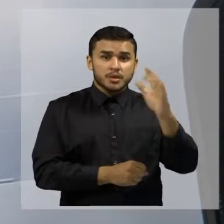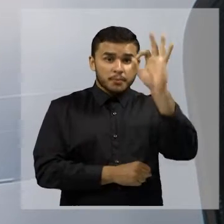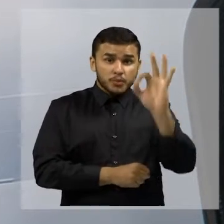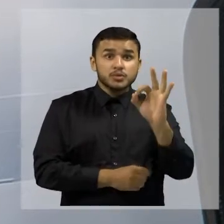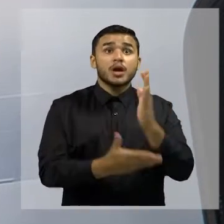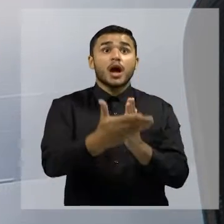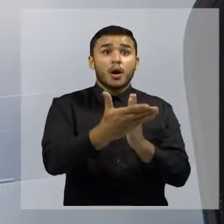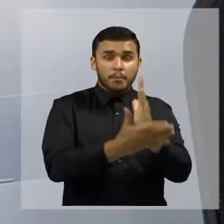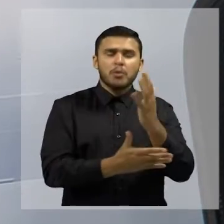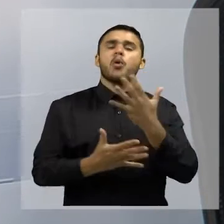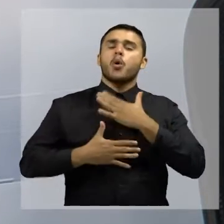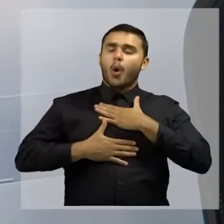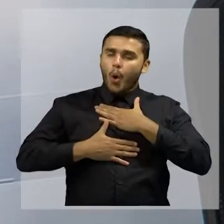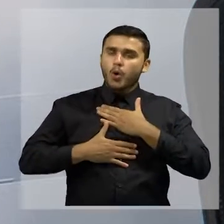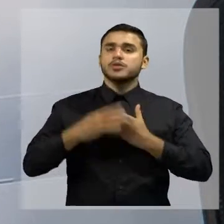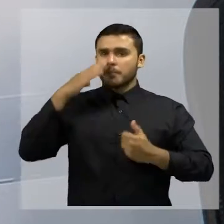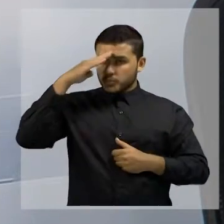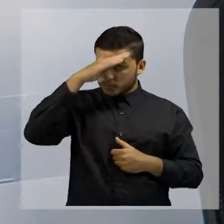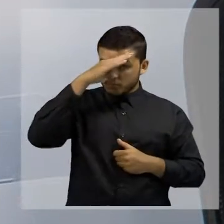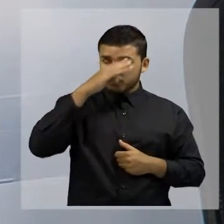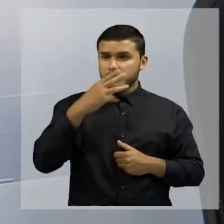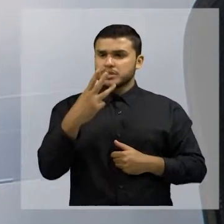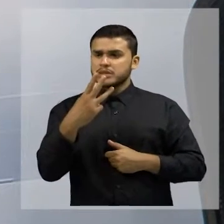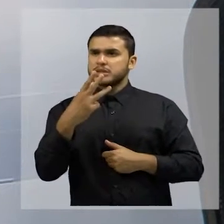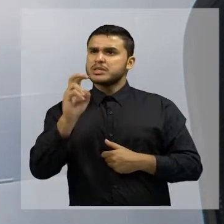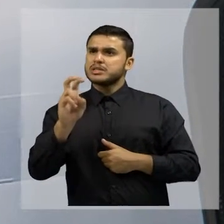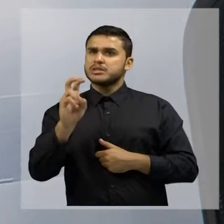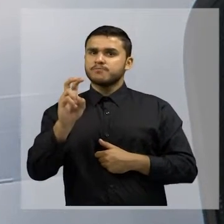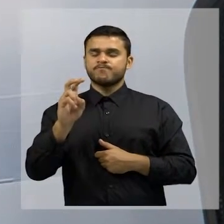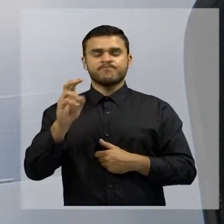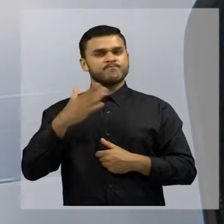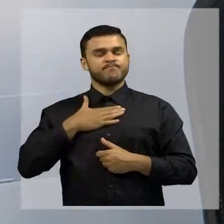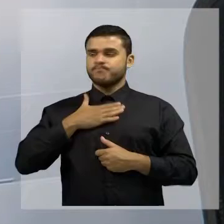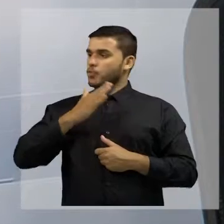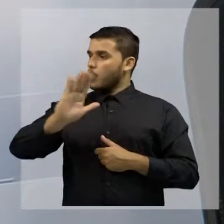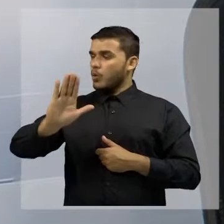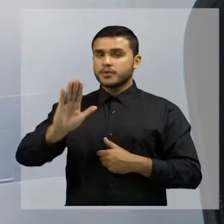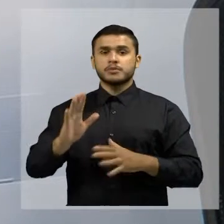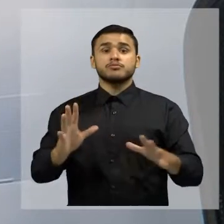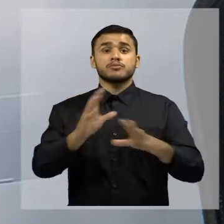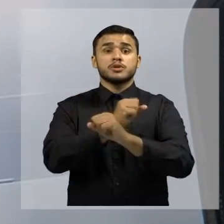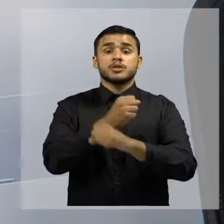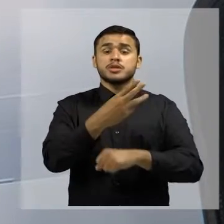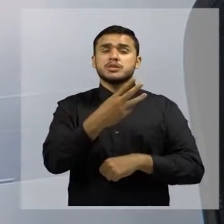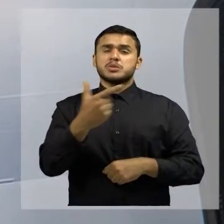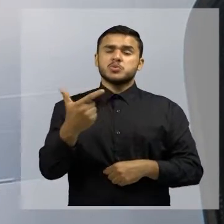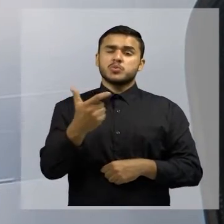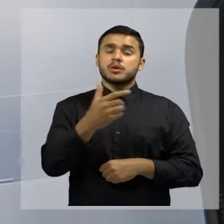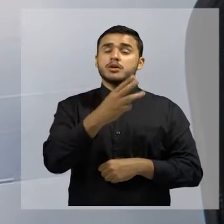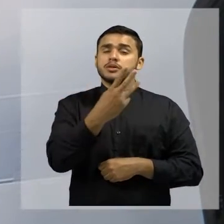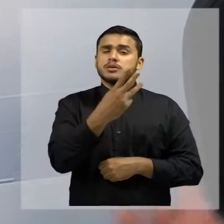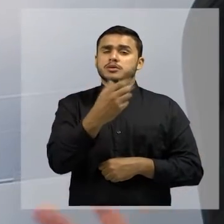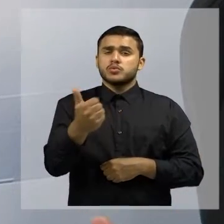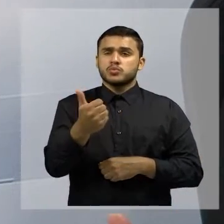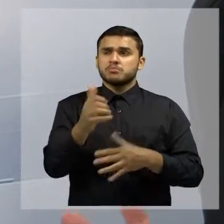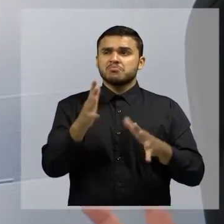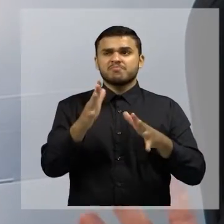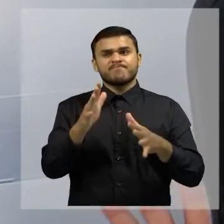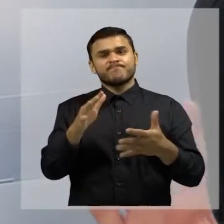35 de rejeição. E 31 regular. Irregular. Então, isso aí é algo muito perigoso. Eu acho